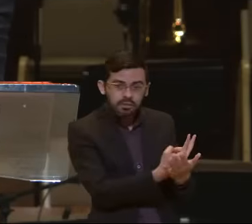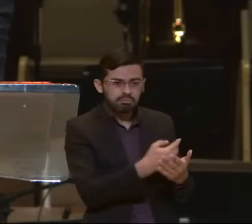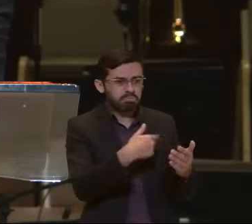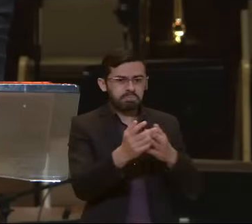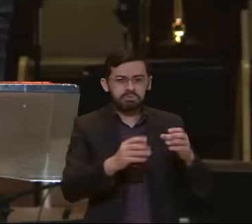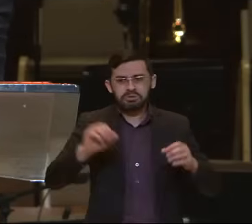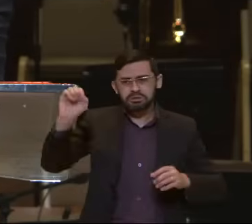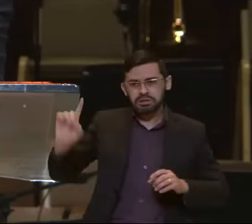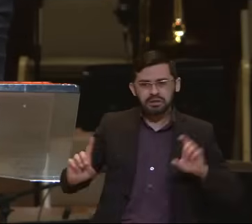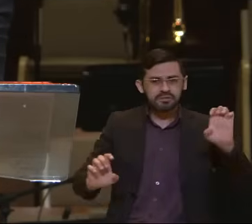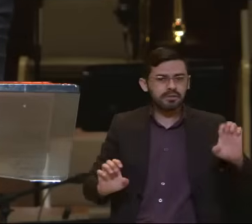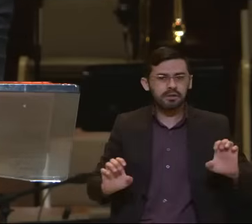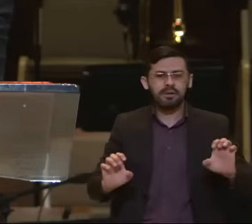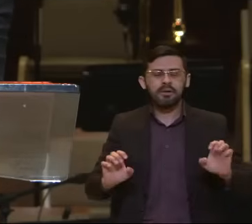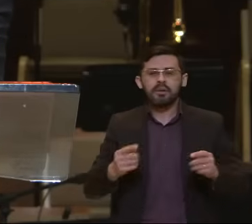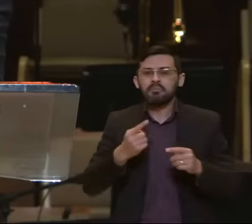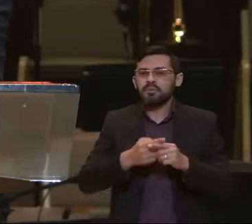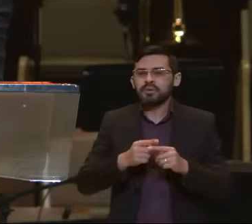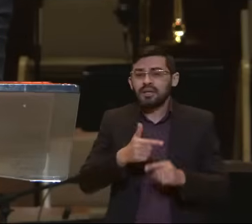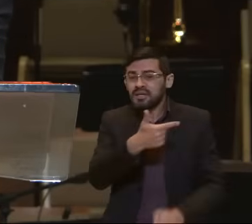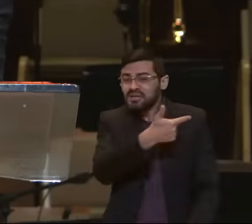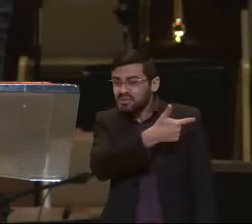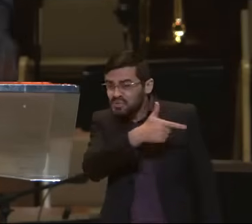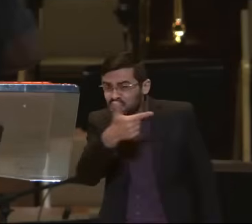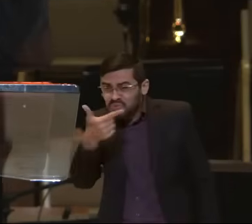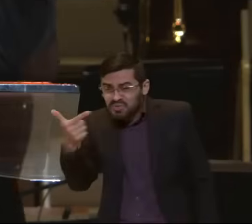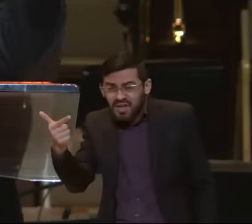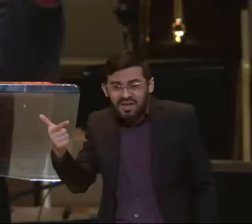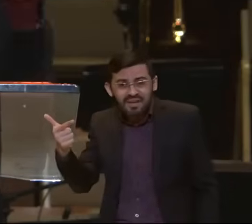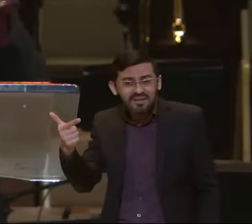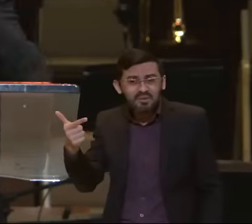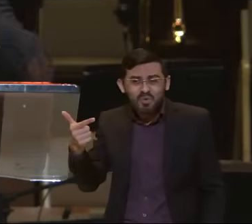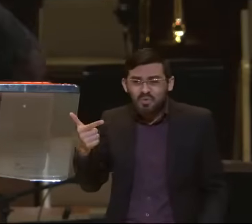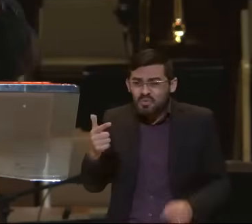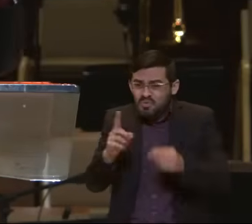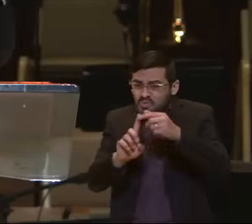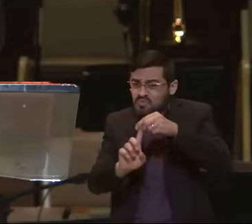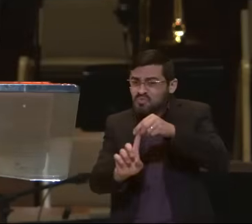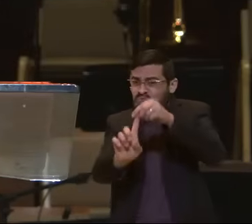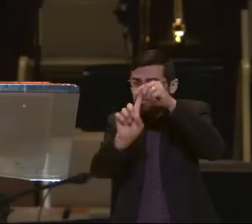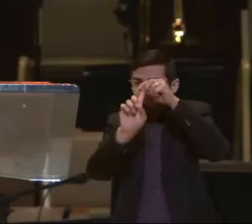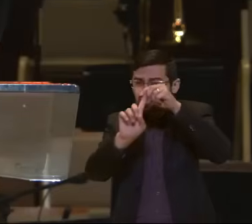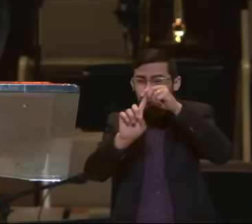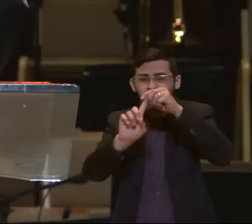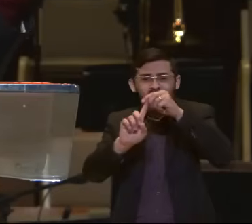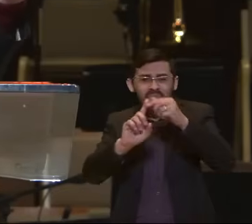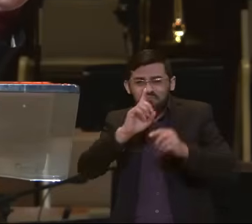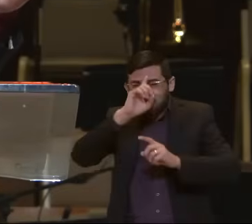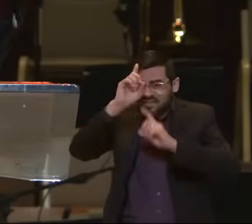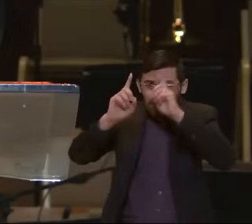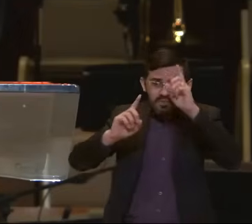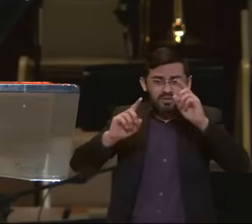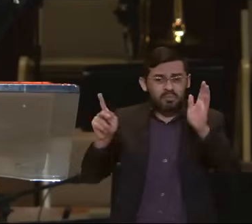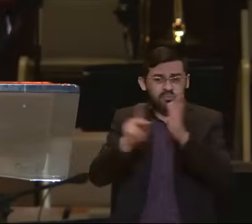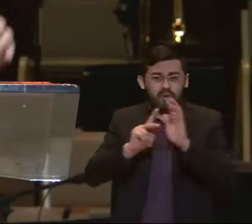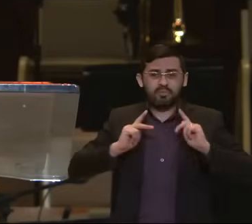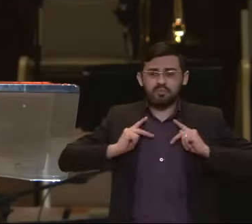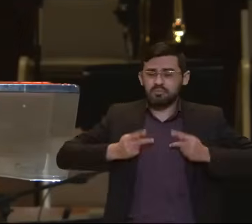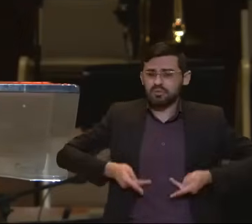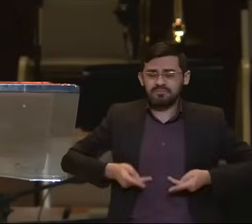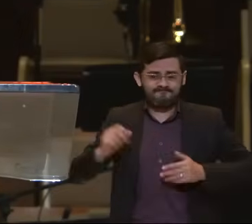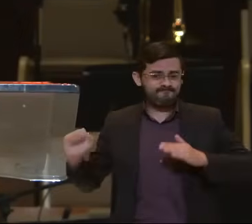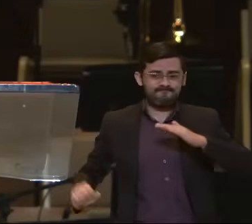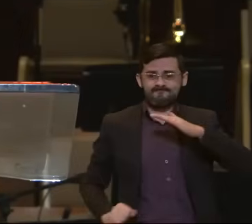porque não existe nenhum ismo humano, nenhum tipo de pensamento humano completo